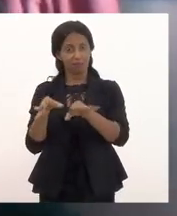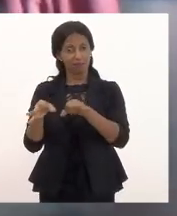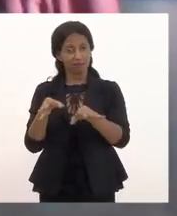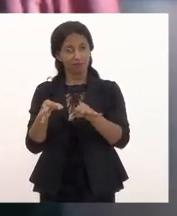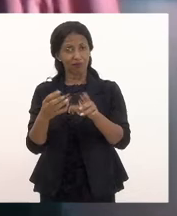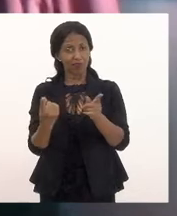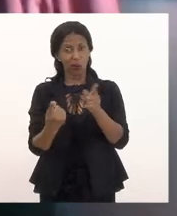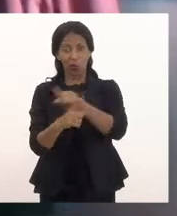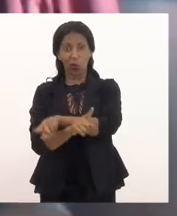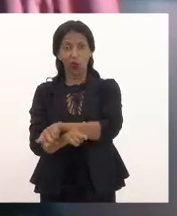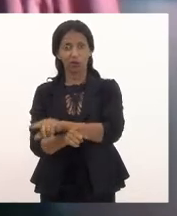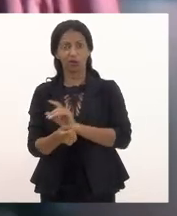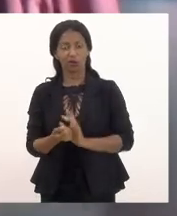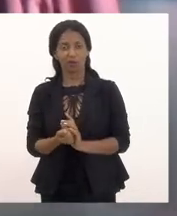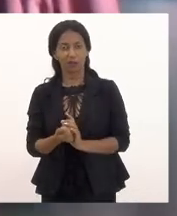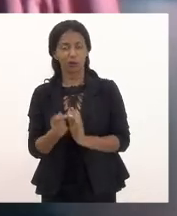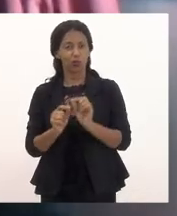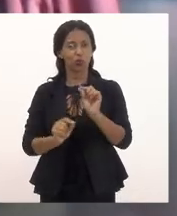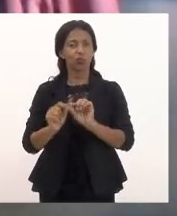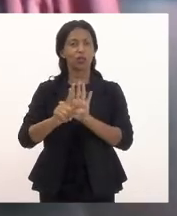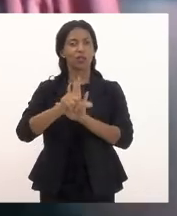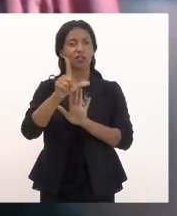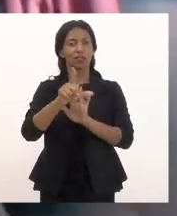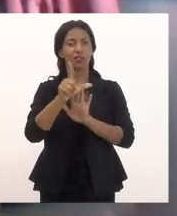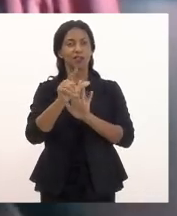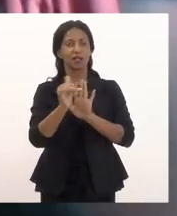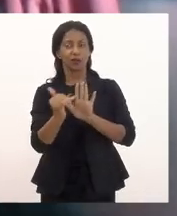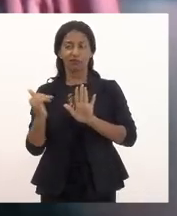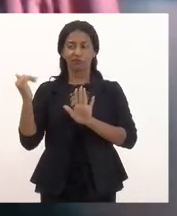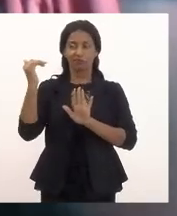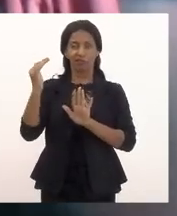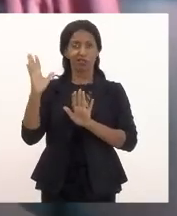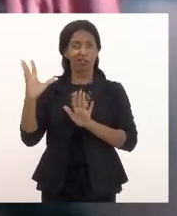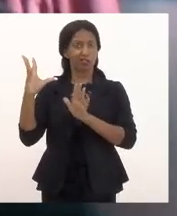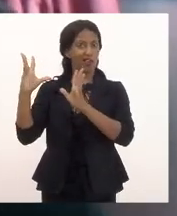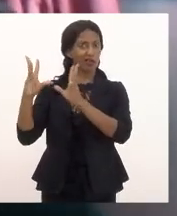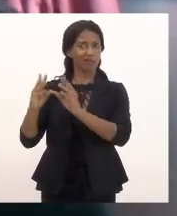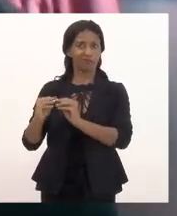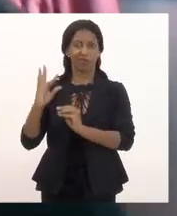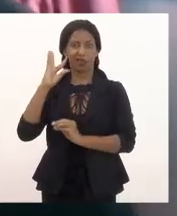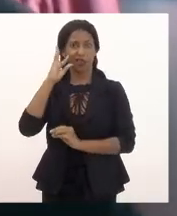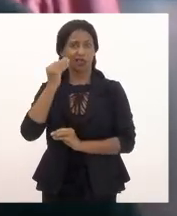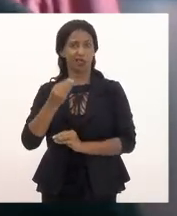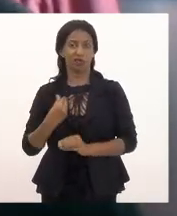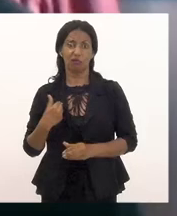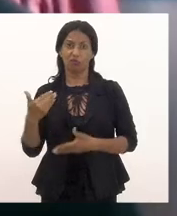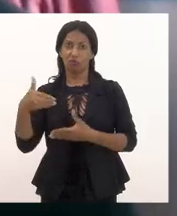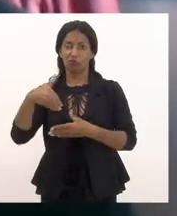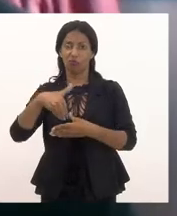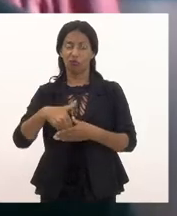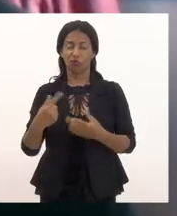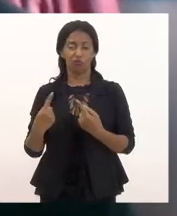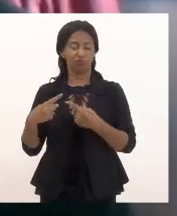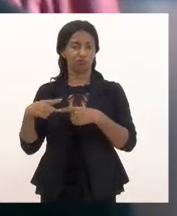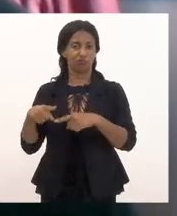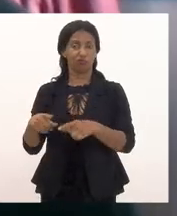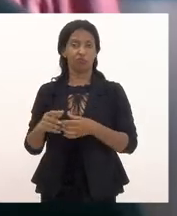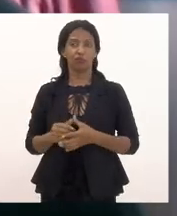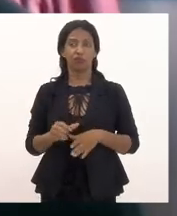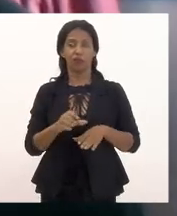na contramão do que a legislação e o Supremo já definiram. Portanto, o meu voto divergente é